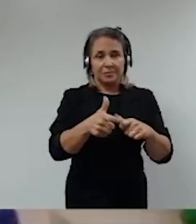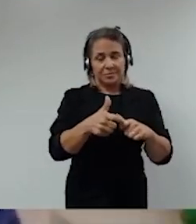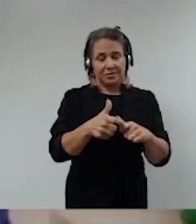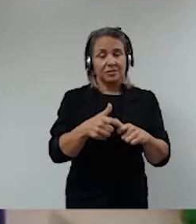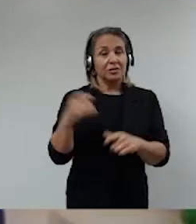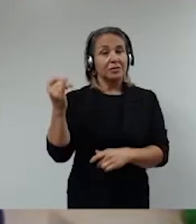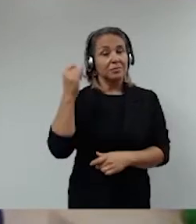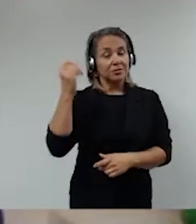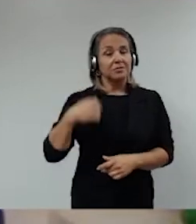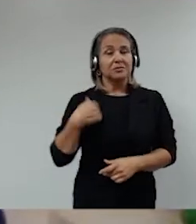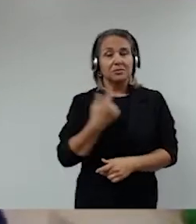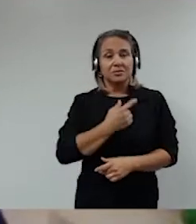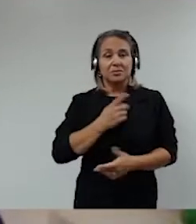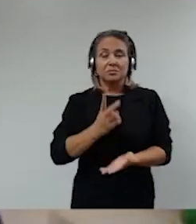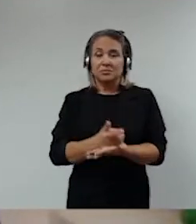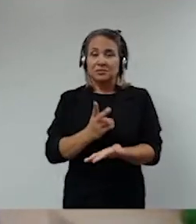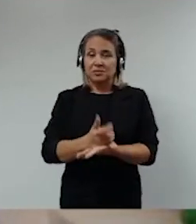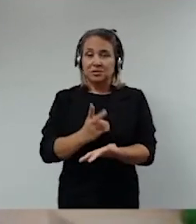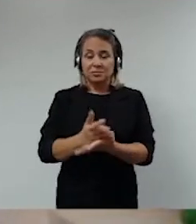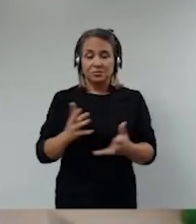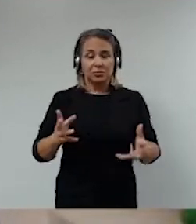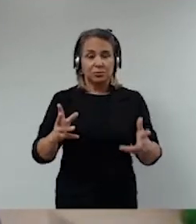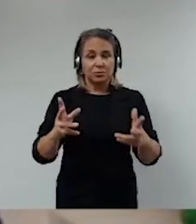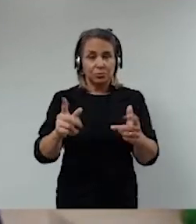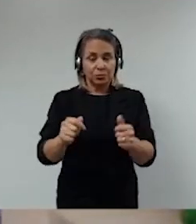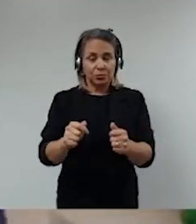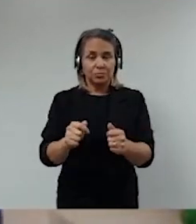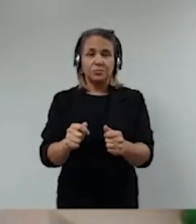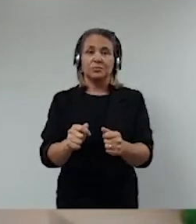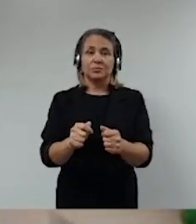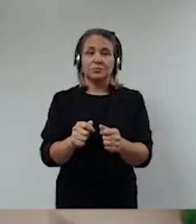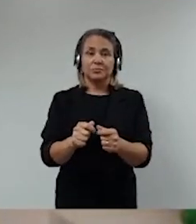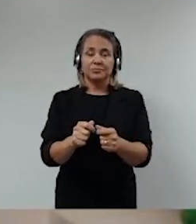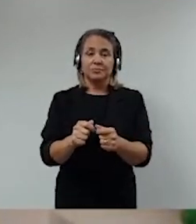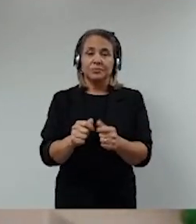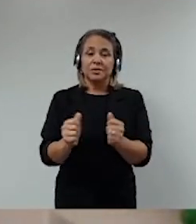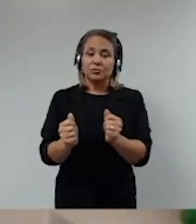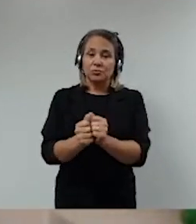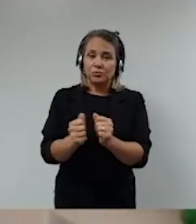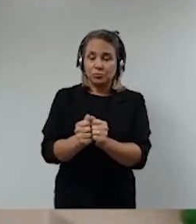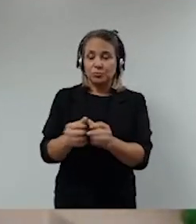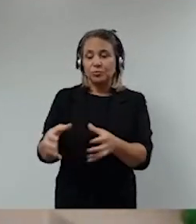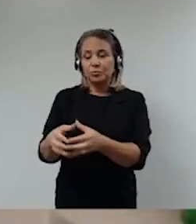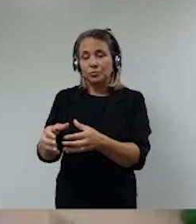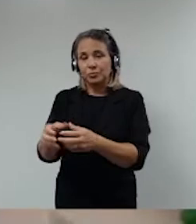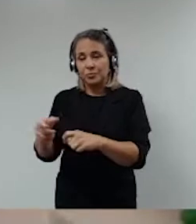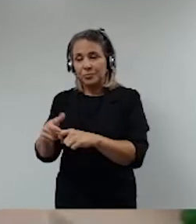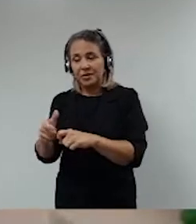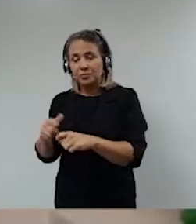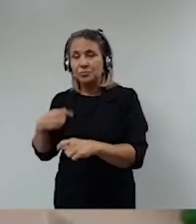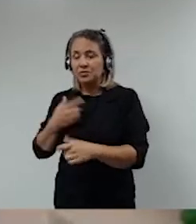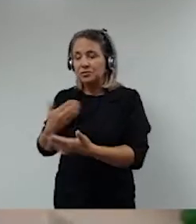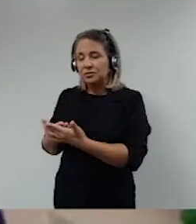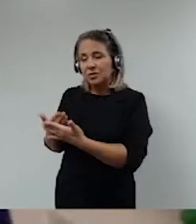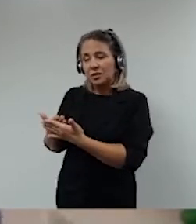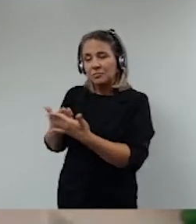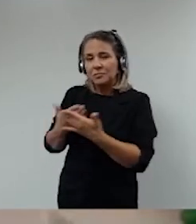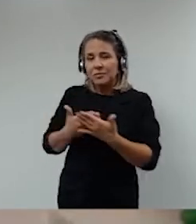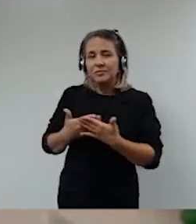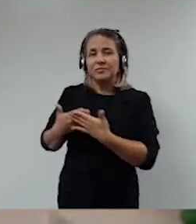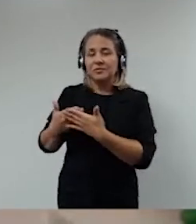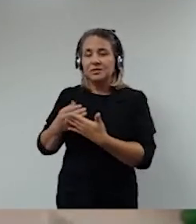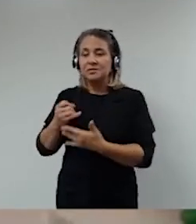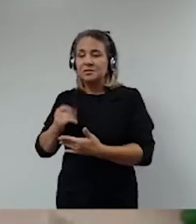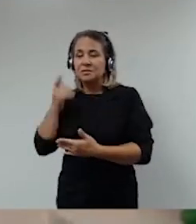que a gente mantenha, né, todos os operadores de direito, conjuntamente com as entidades médicas, que a gente estude bem para que essa continuidade